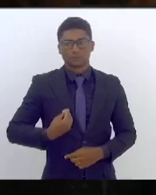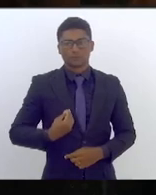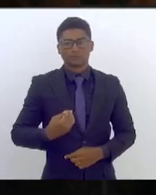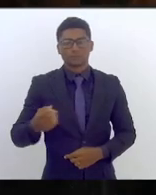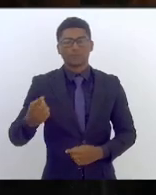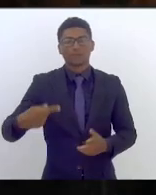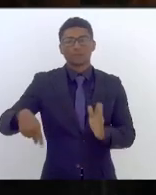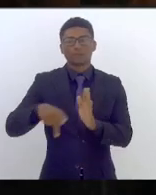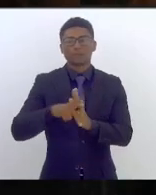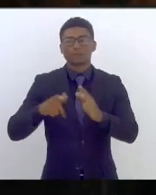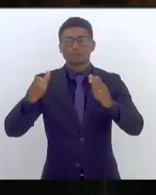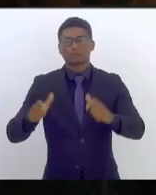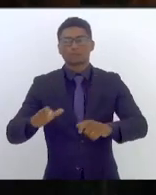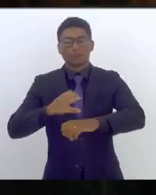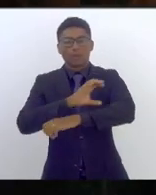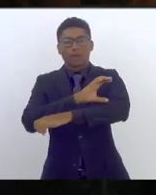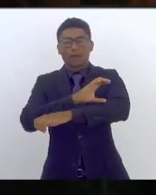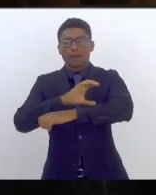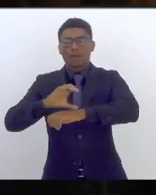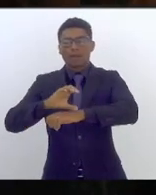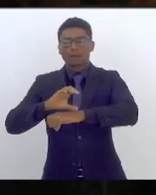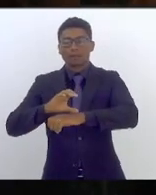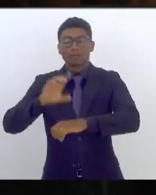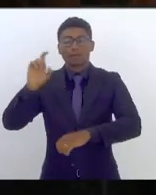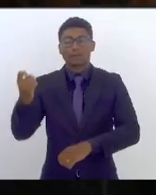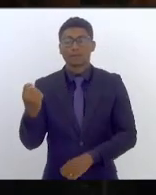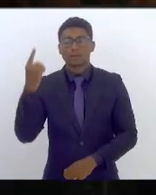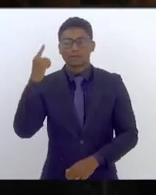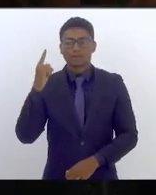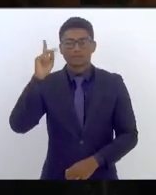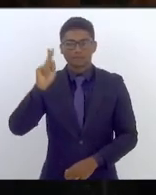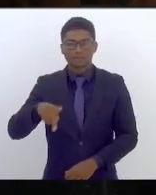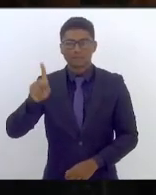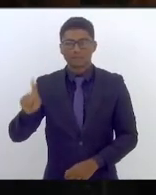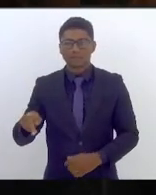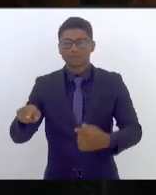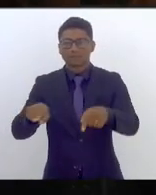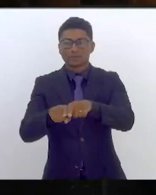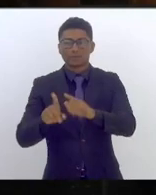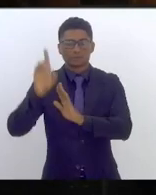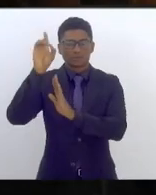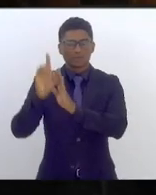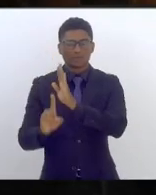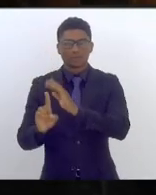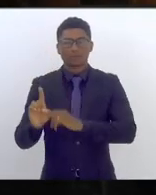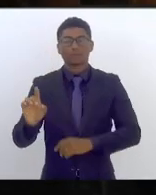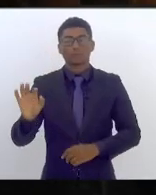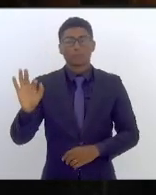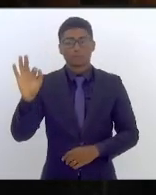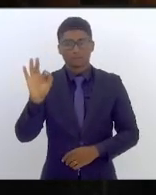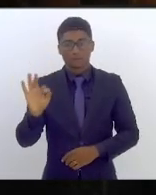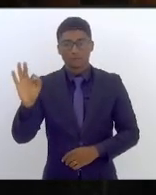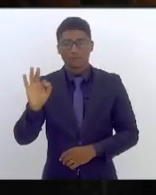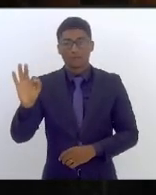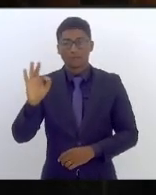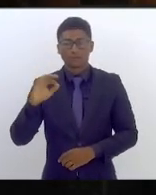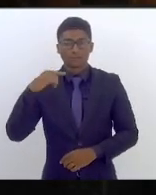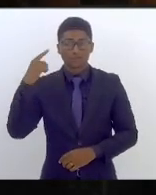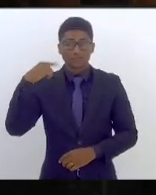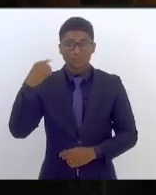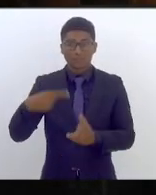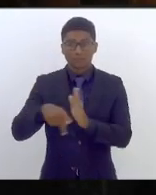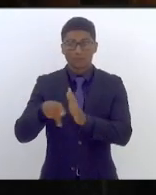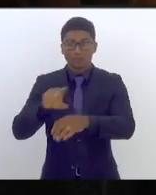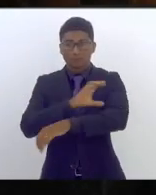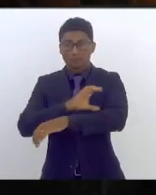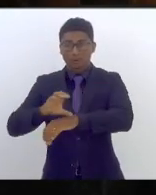Campos dos Goytacazes o meu ex professor e diretor da faculdade de direito de Campos onde Eu me formei